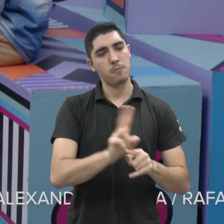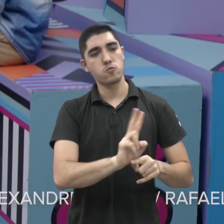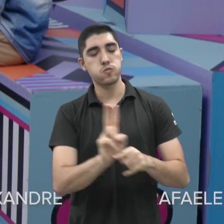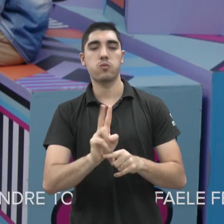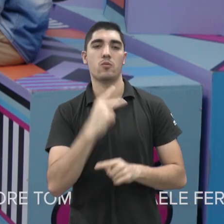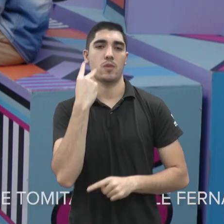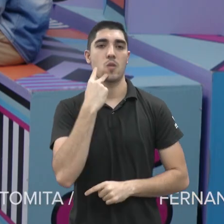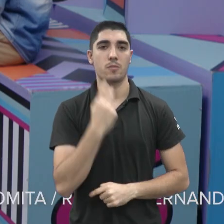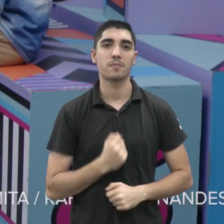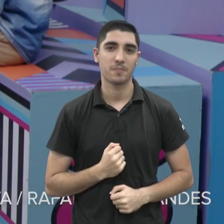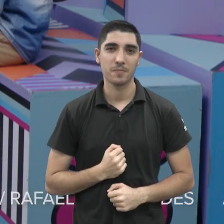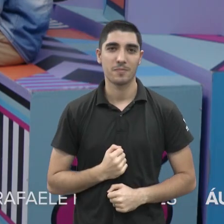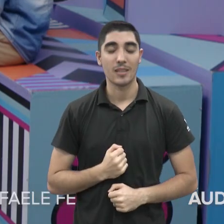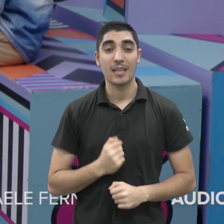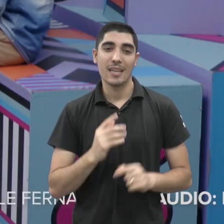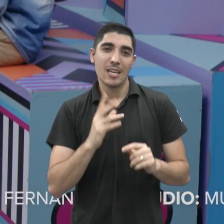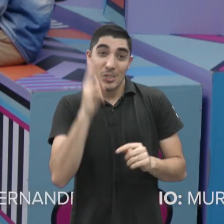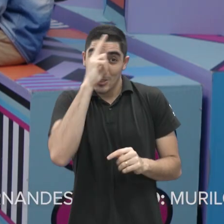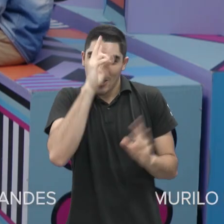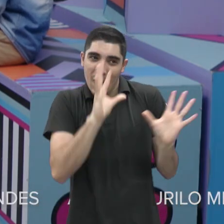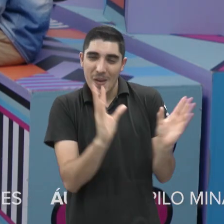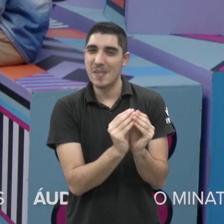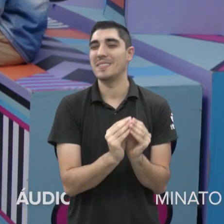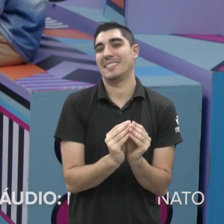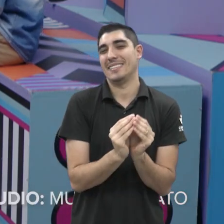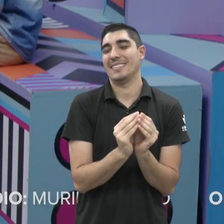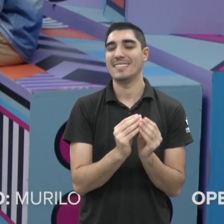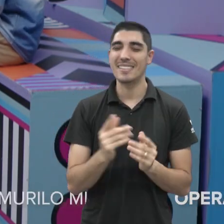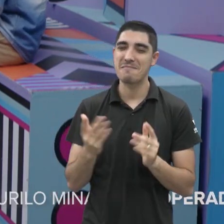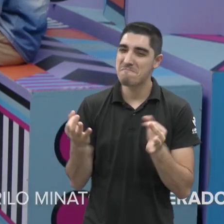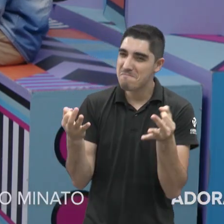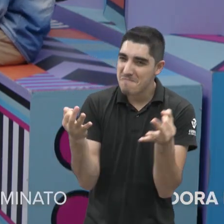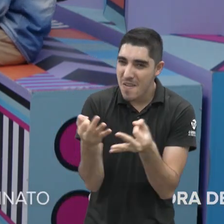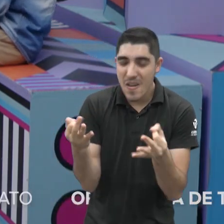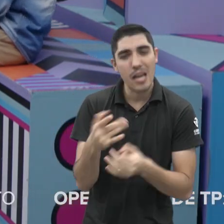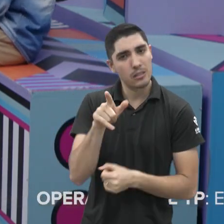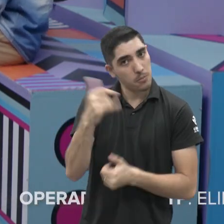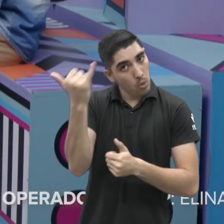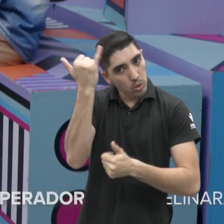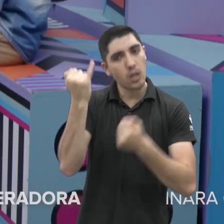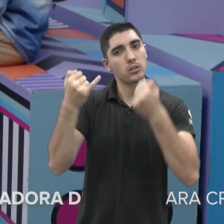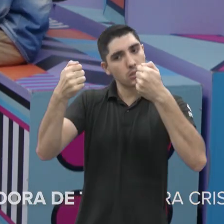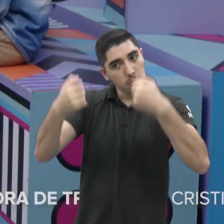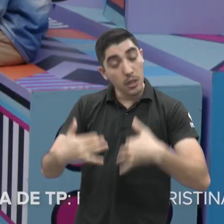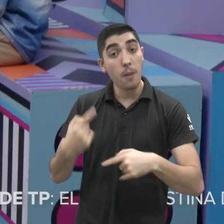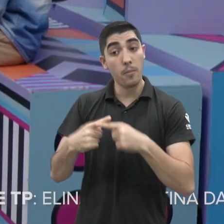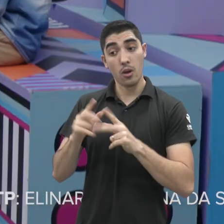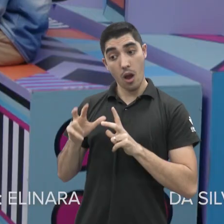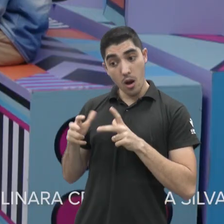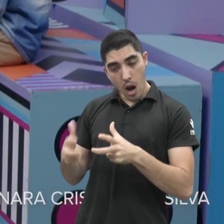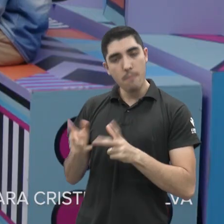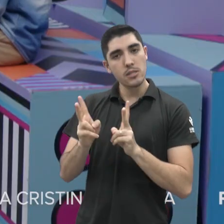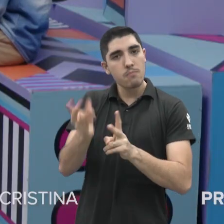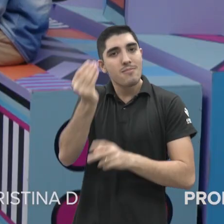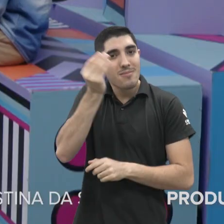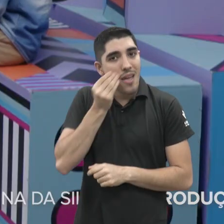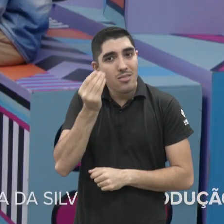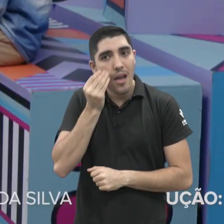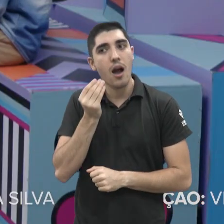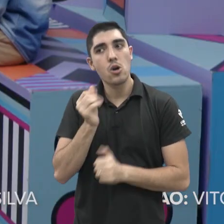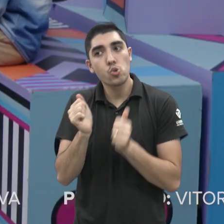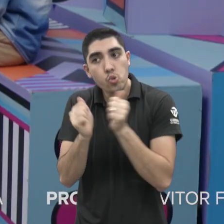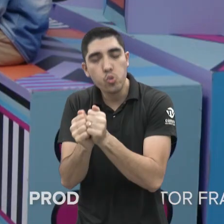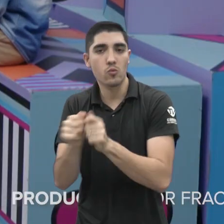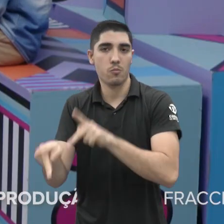fiscalização. Perfeito, Guerra. Uma historinha, contei uma historinha. Mas é importante para mostrar como a Câmara aproxima, né? Sim, e